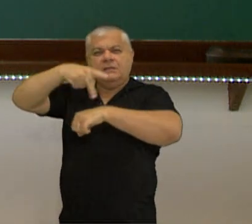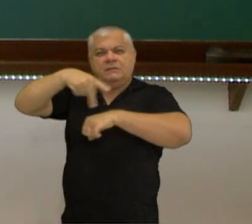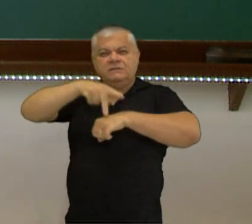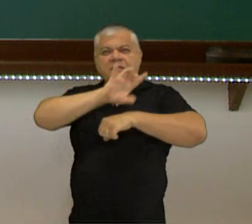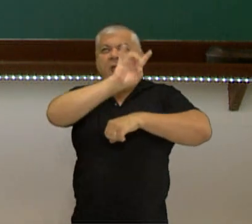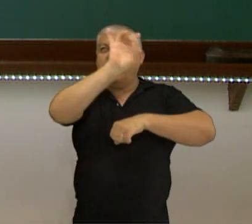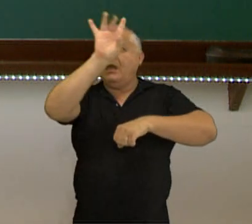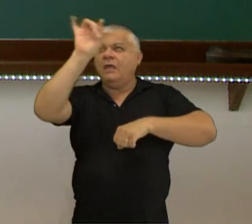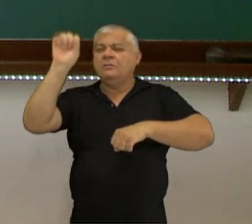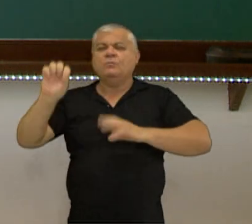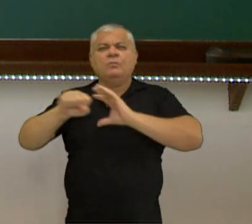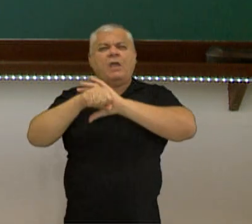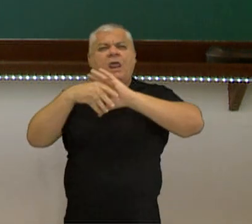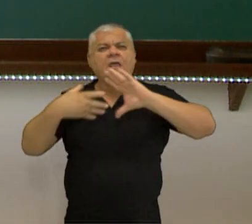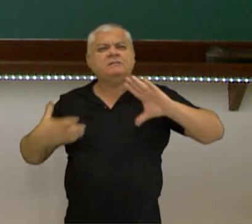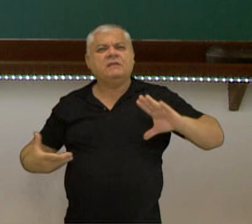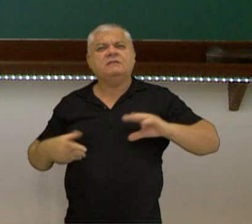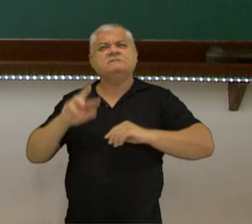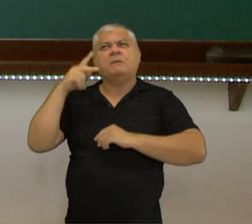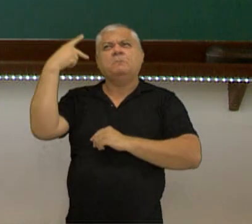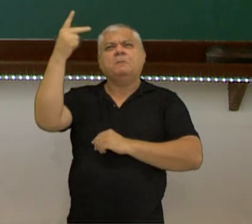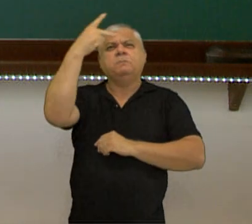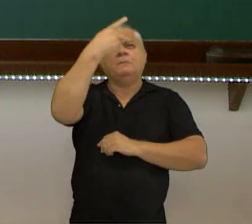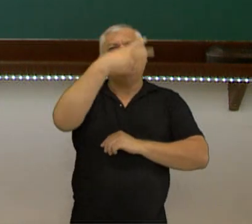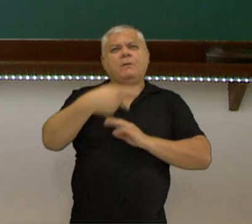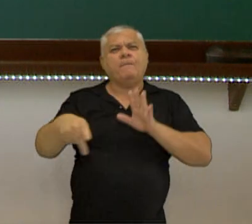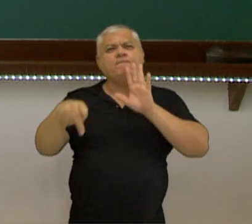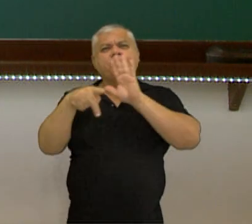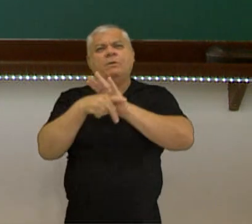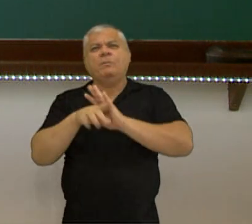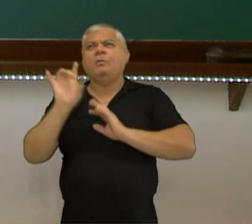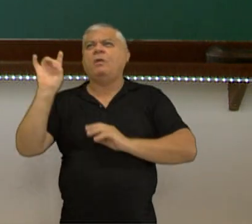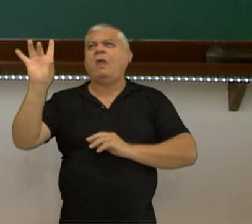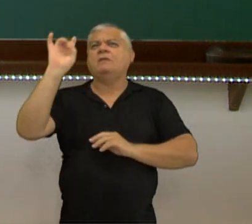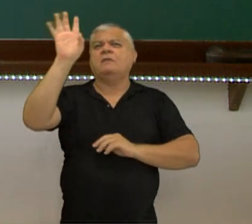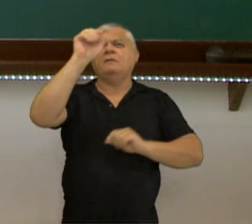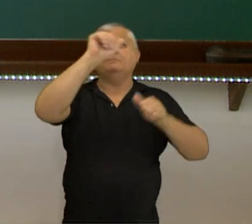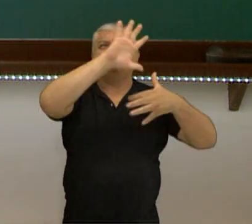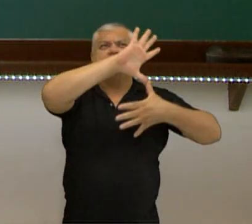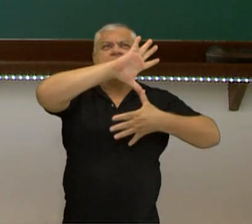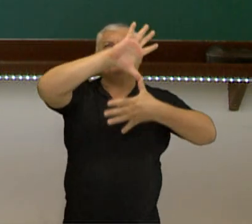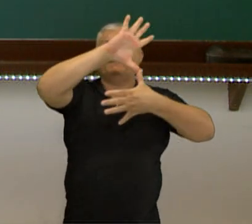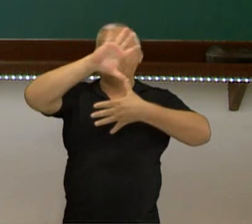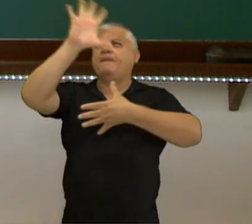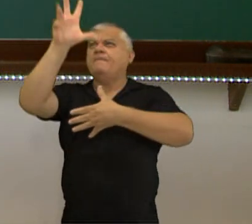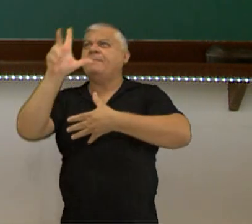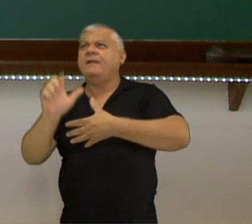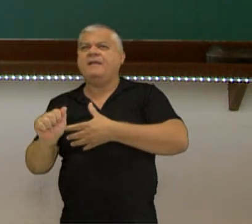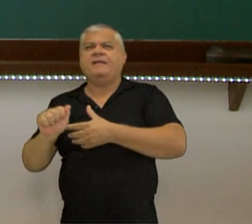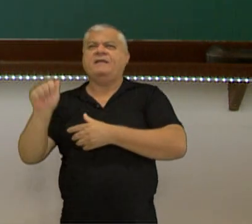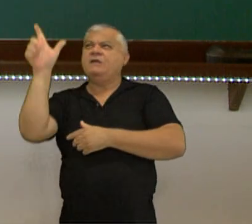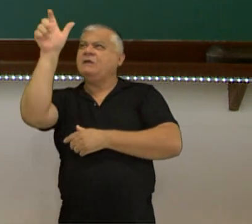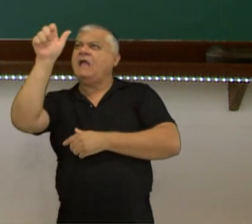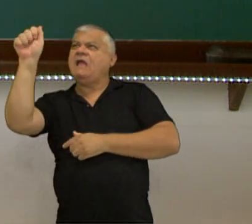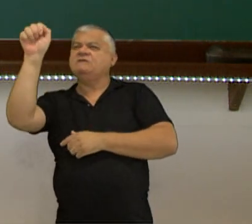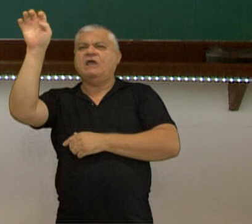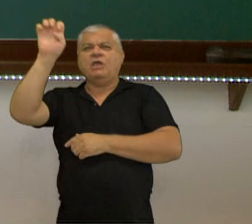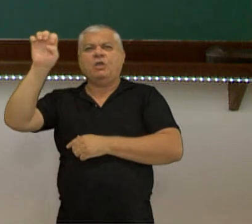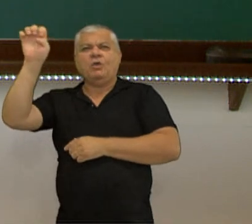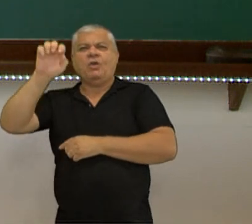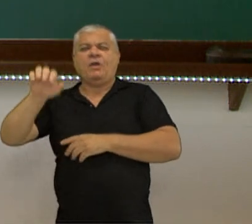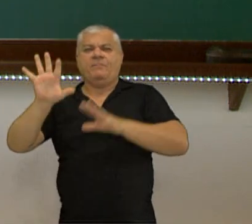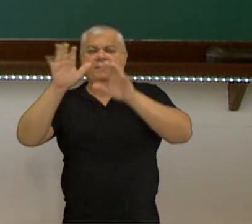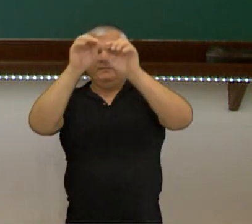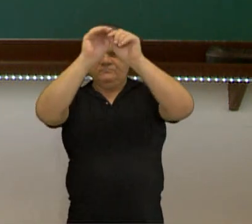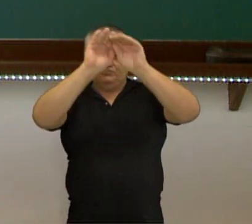gerais, exemplos de países que fazem parte de cada continente. Quando a gente pega o planisfério, que é o mapa